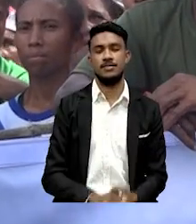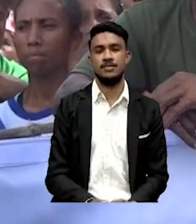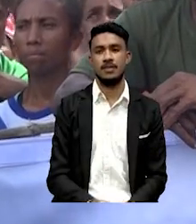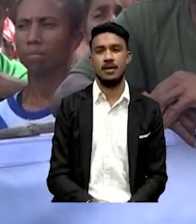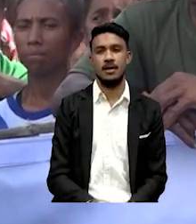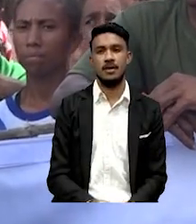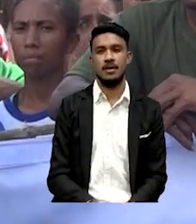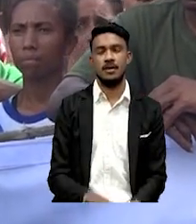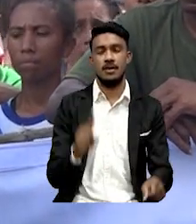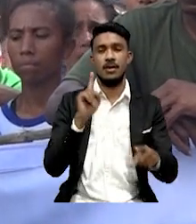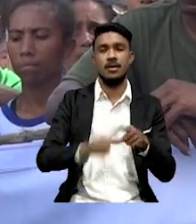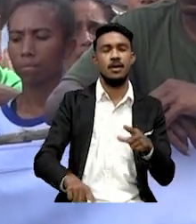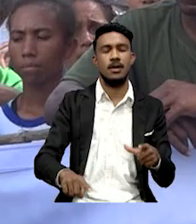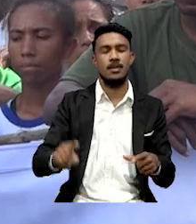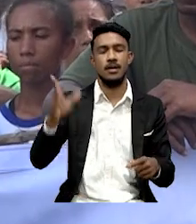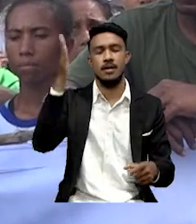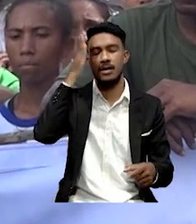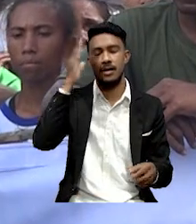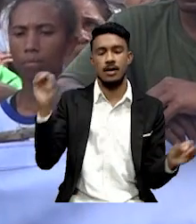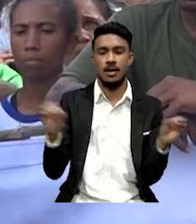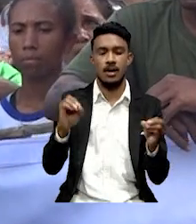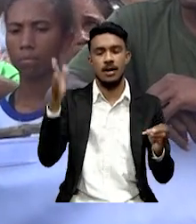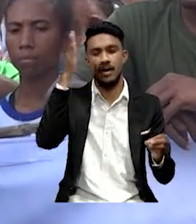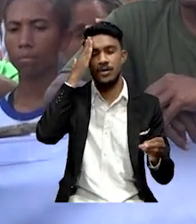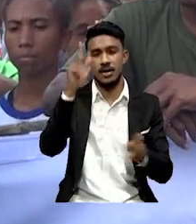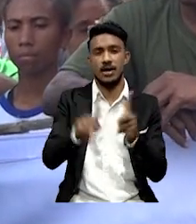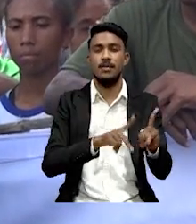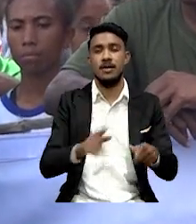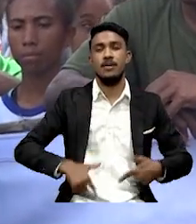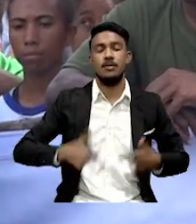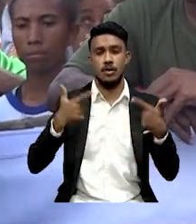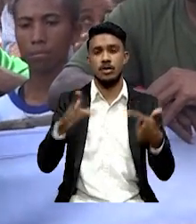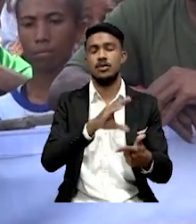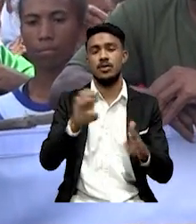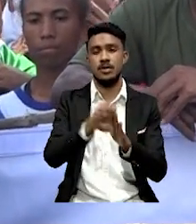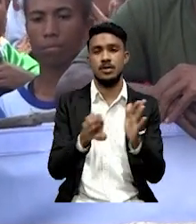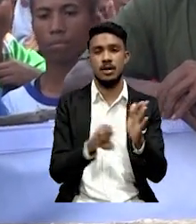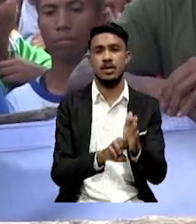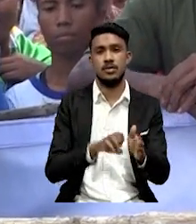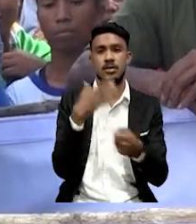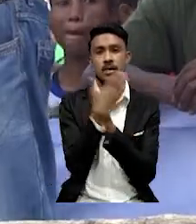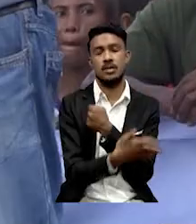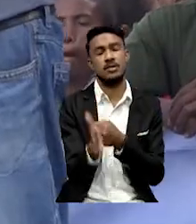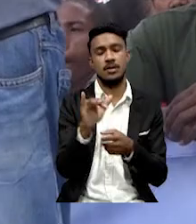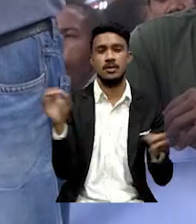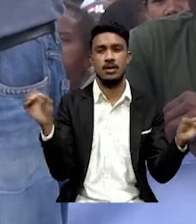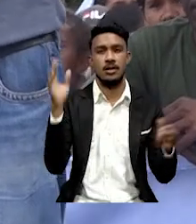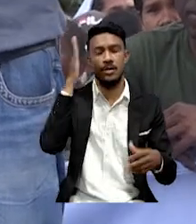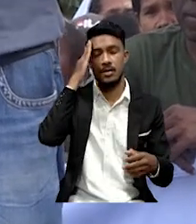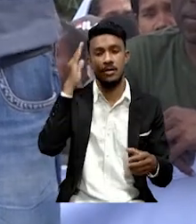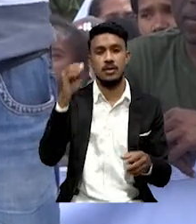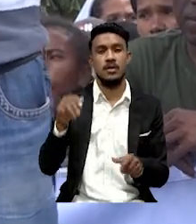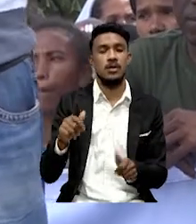La dene hanoi povo ne necessidade sida, estado é rai net ne necessidade sida, dunisai